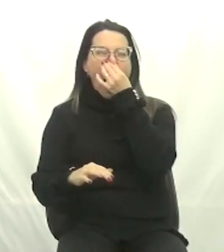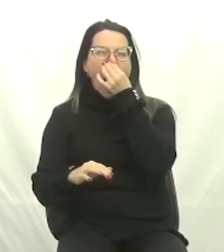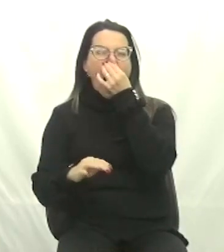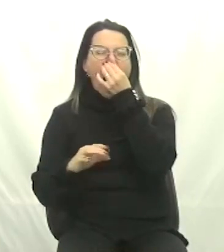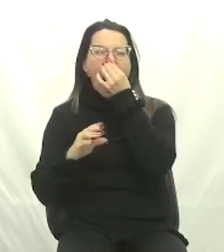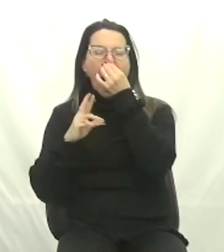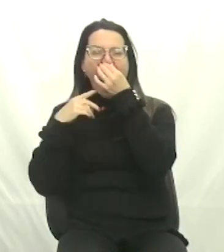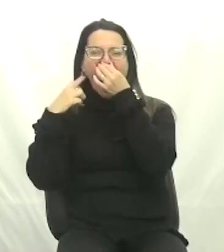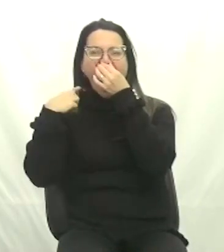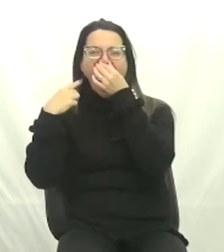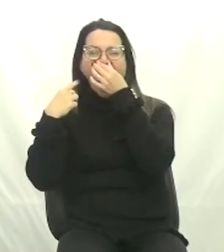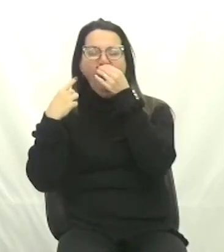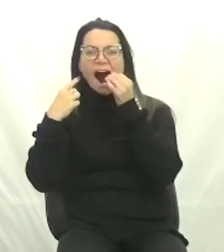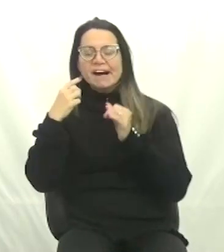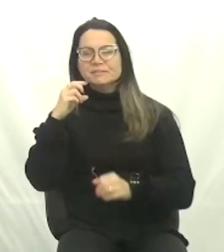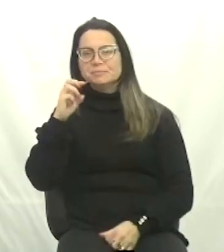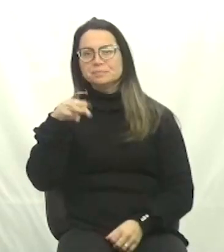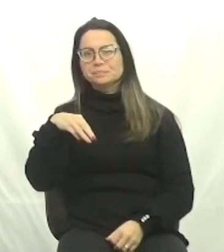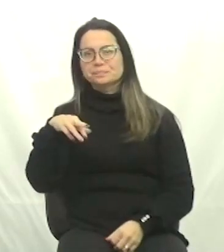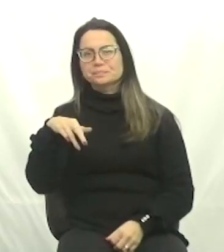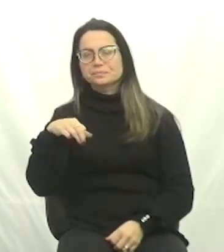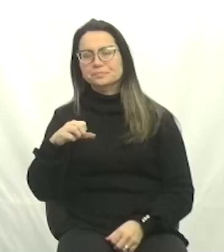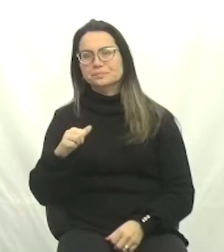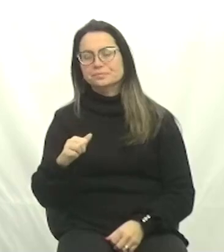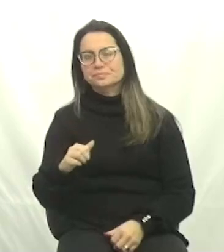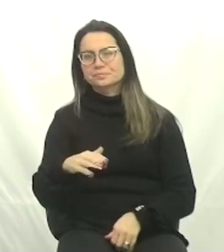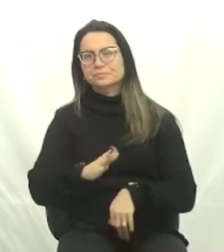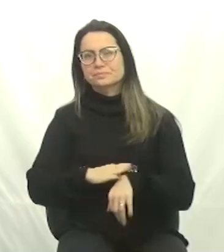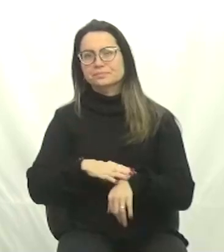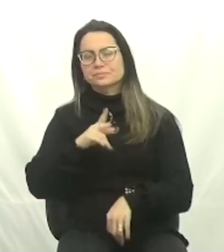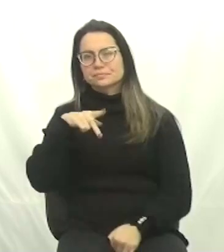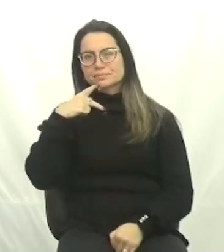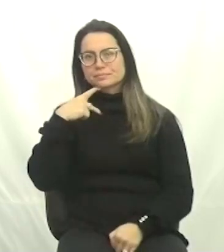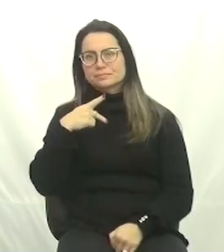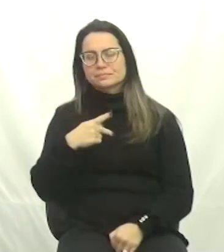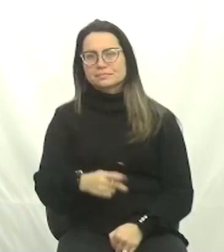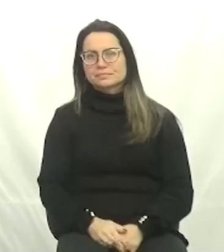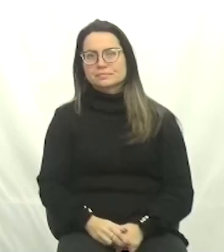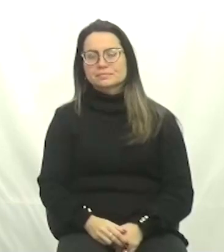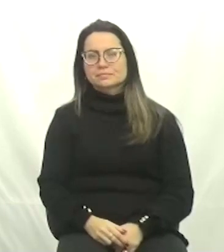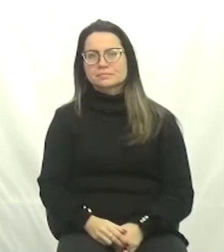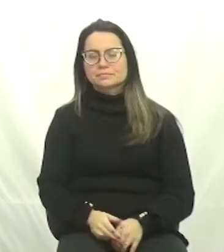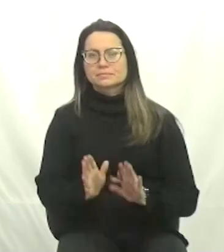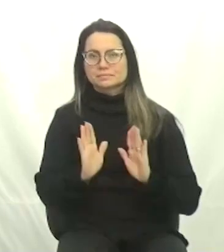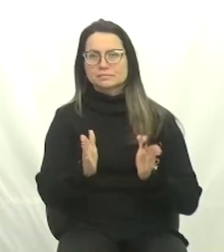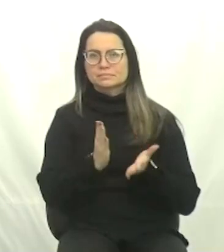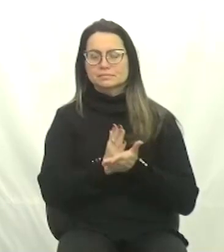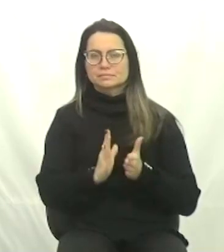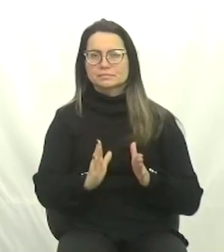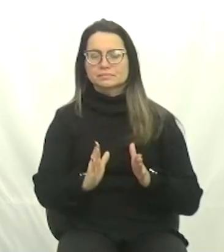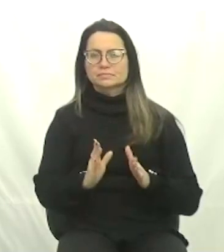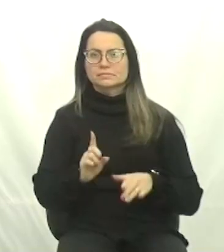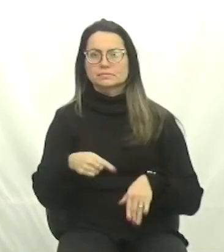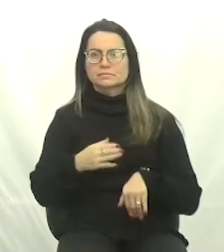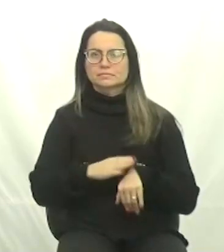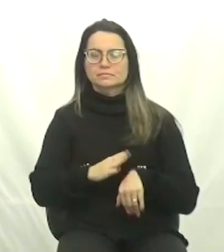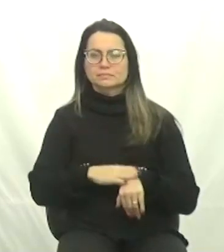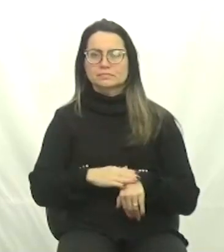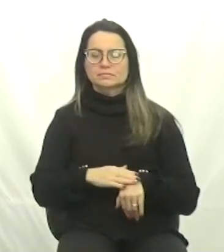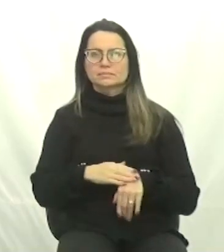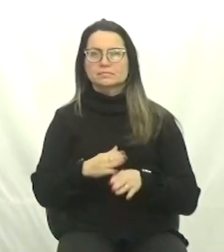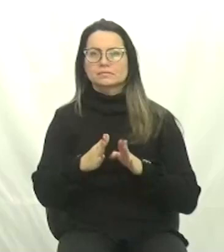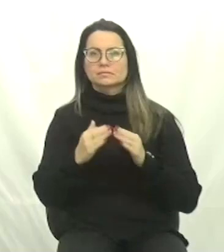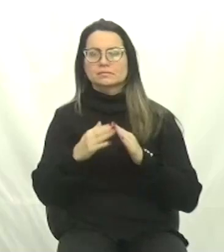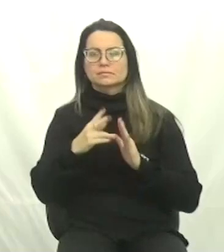Mirida Agostinho. Declina. Terminado o horário político, passamos para o grande expediente. Solicito aos